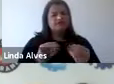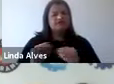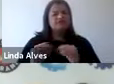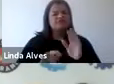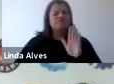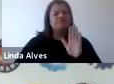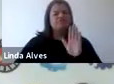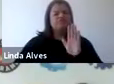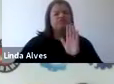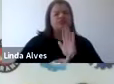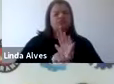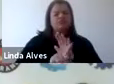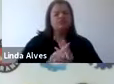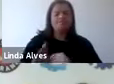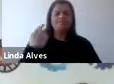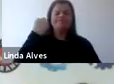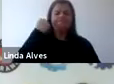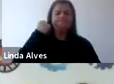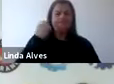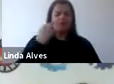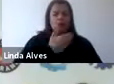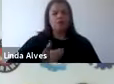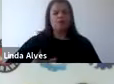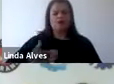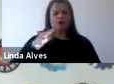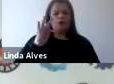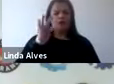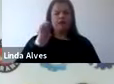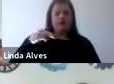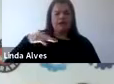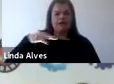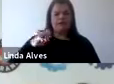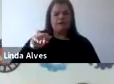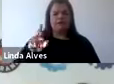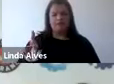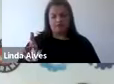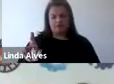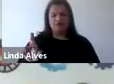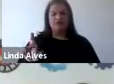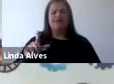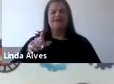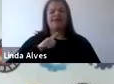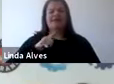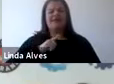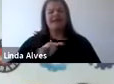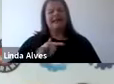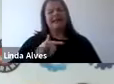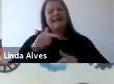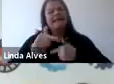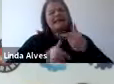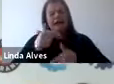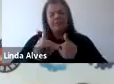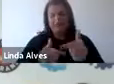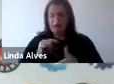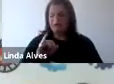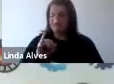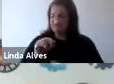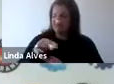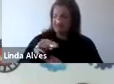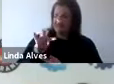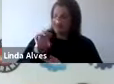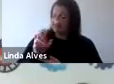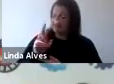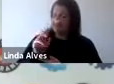ainda no governo Temer. Lá apareceu uma possibilidade que é do trabalho intermitente. Eu gostaria que o